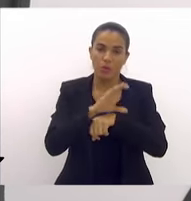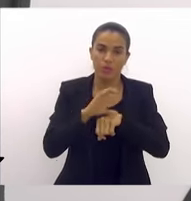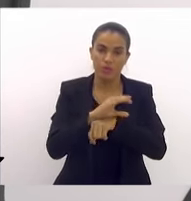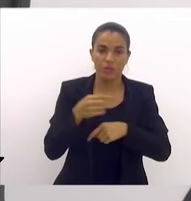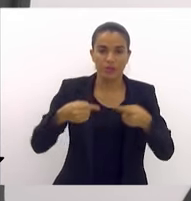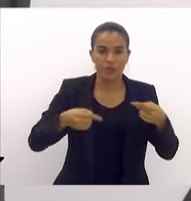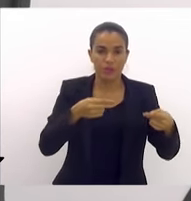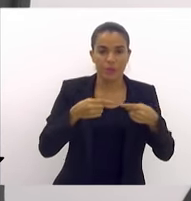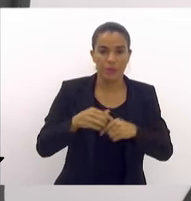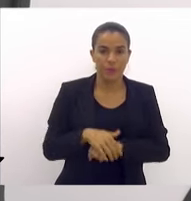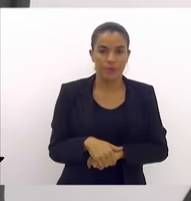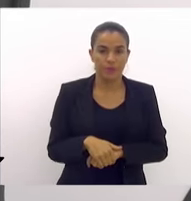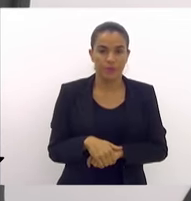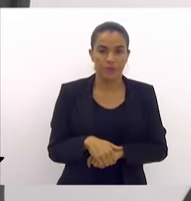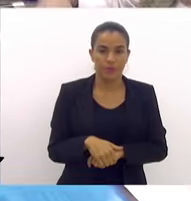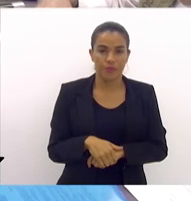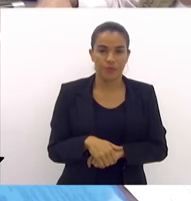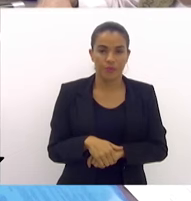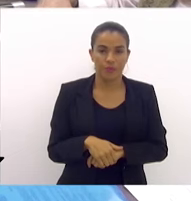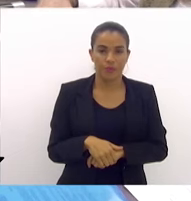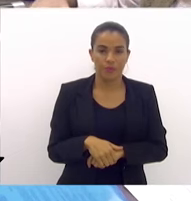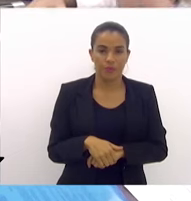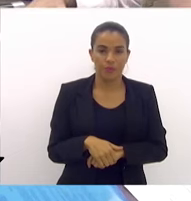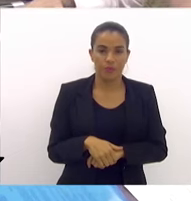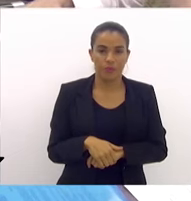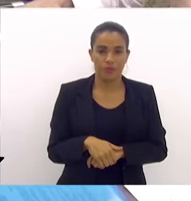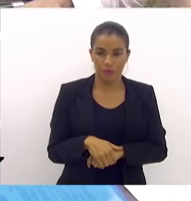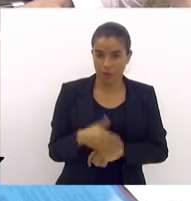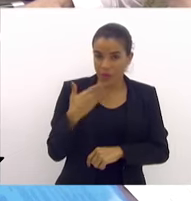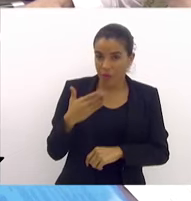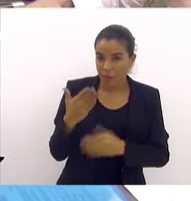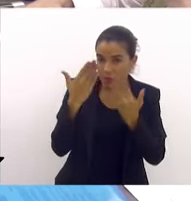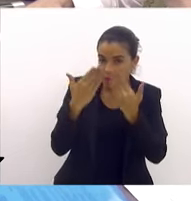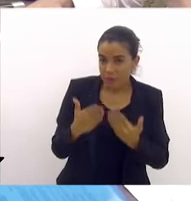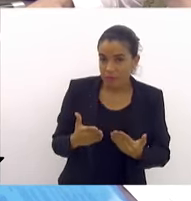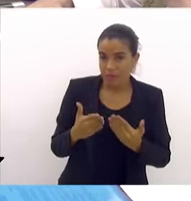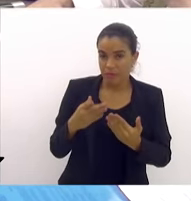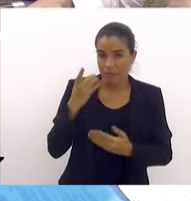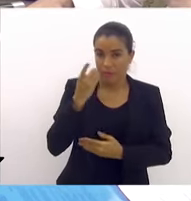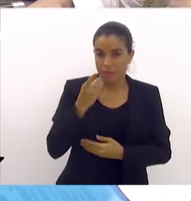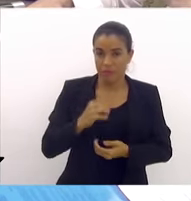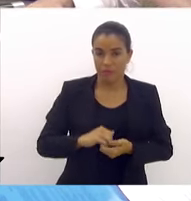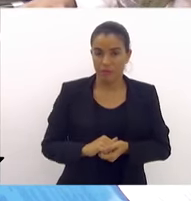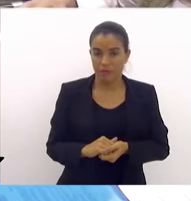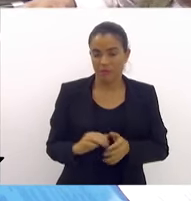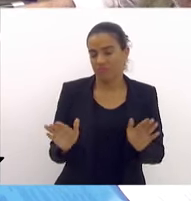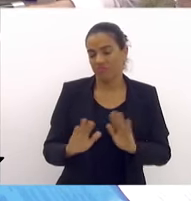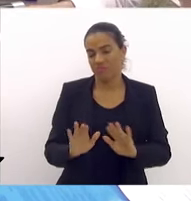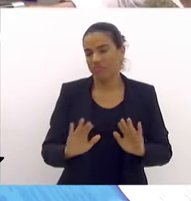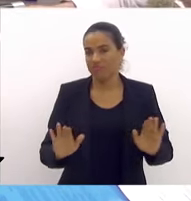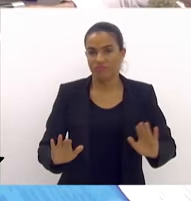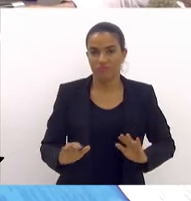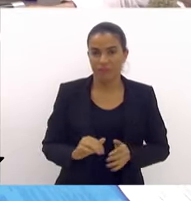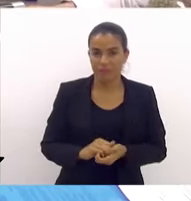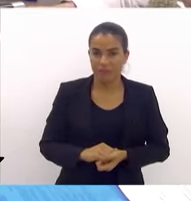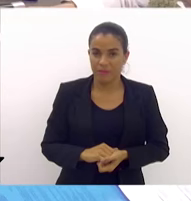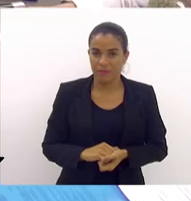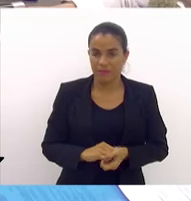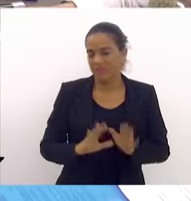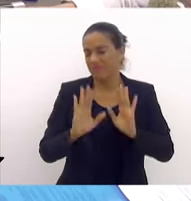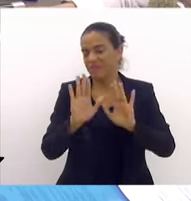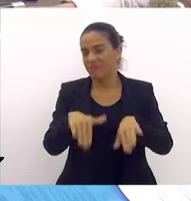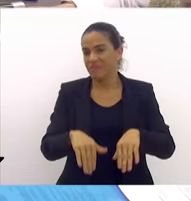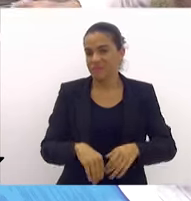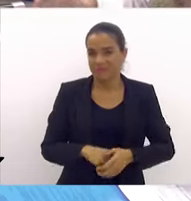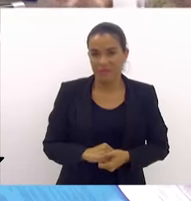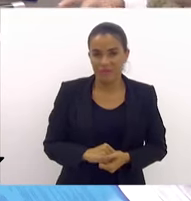Em discussão. Não. Vai pedir vista nesse, deputado? Não, vai não. Vai